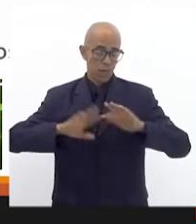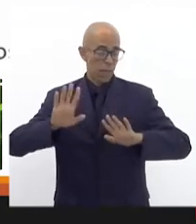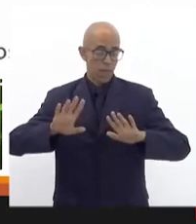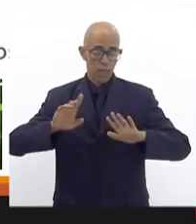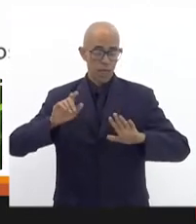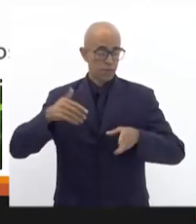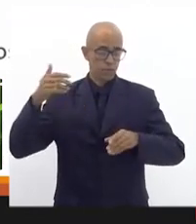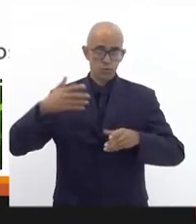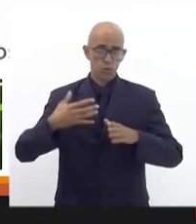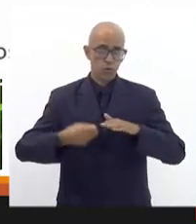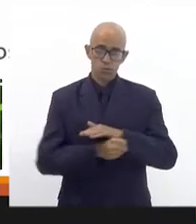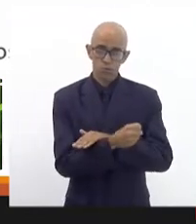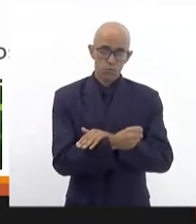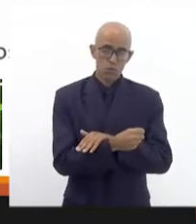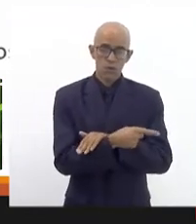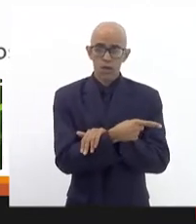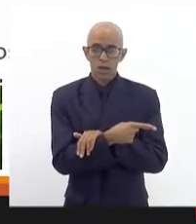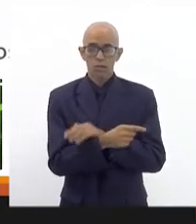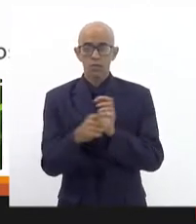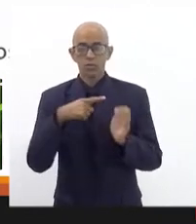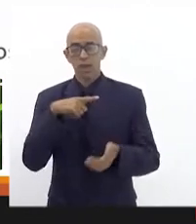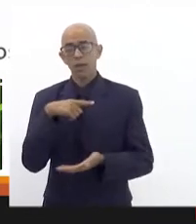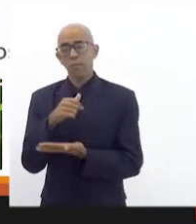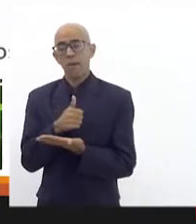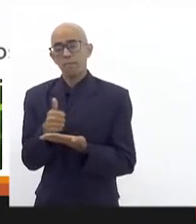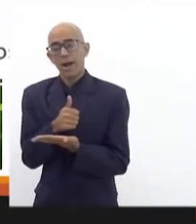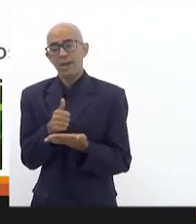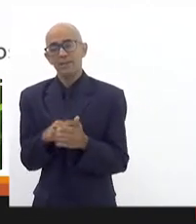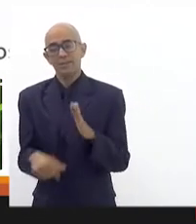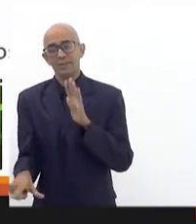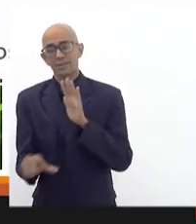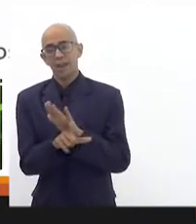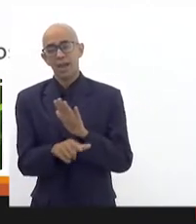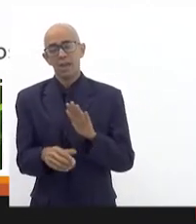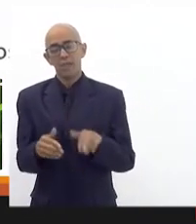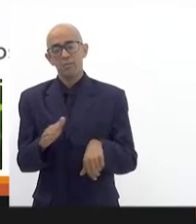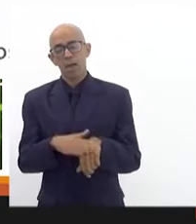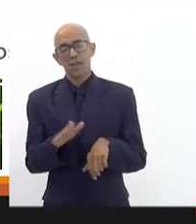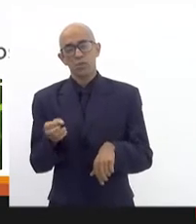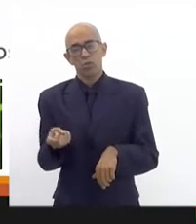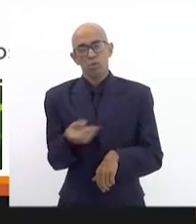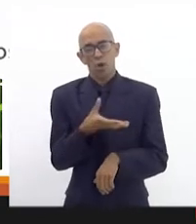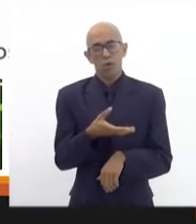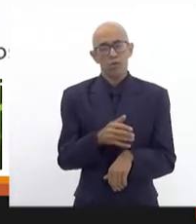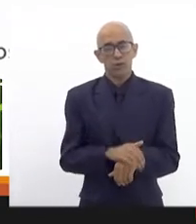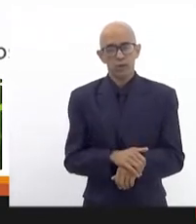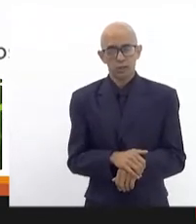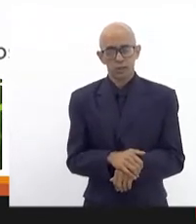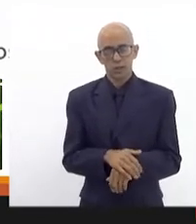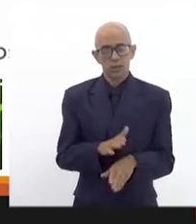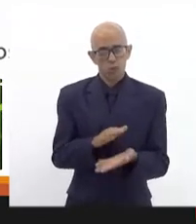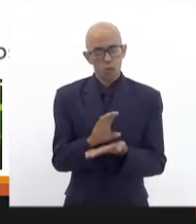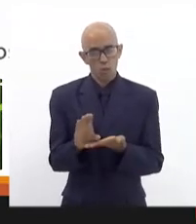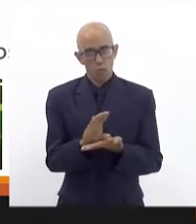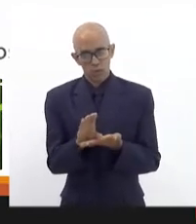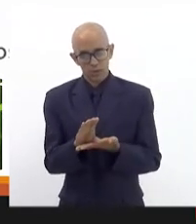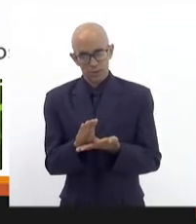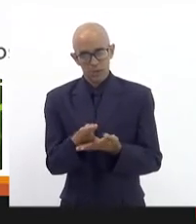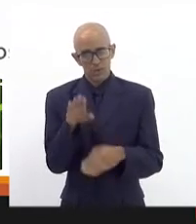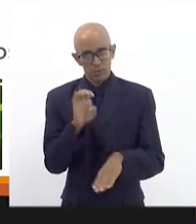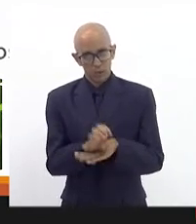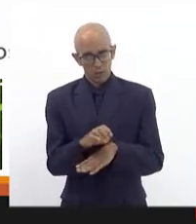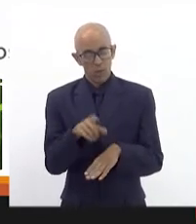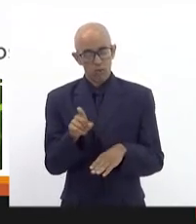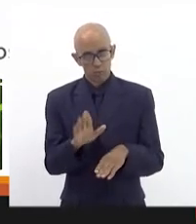ter uma base de legislação mais moderna, né, com um conselho estadual